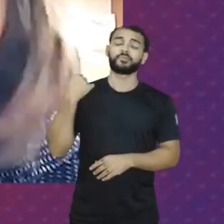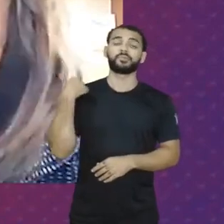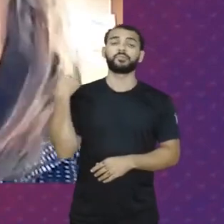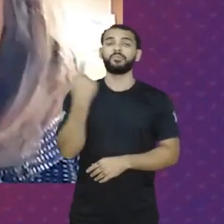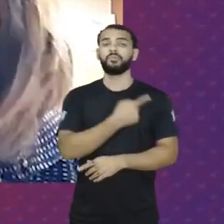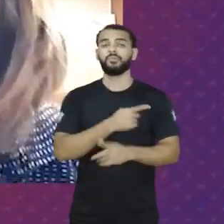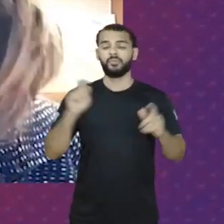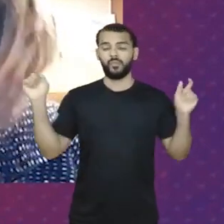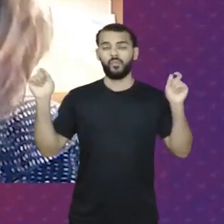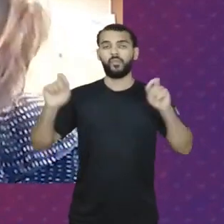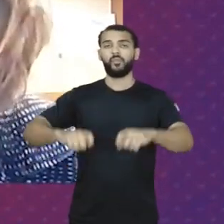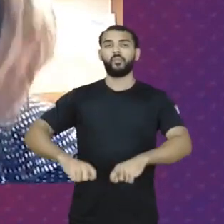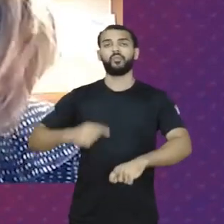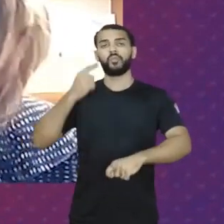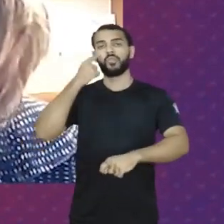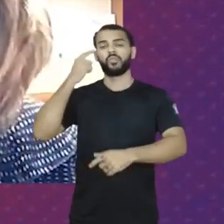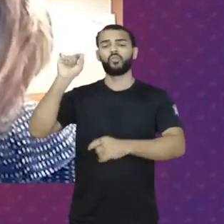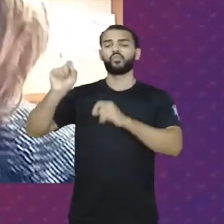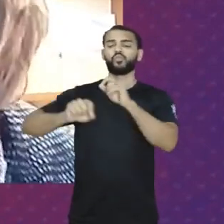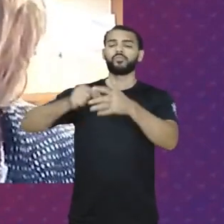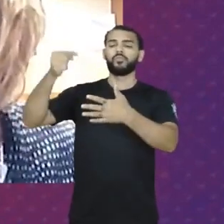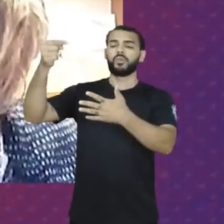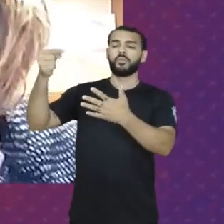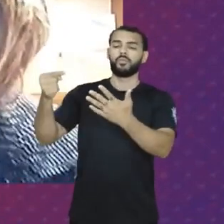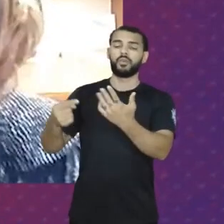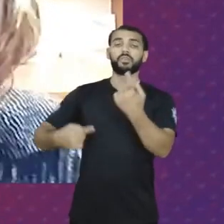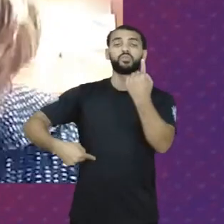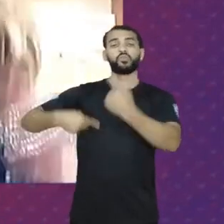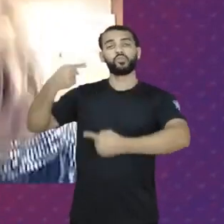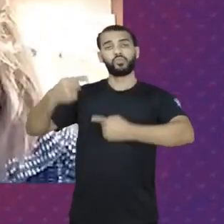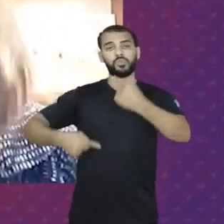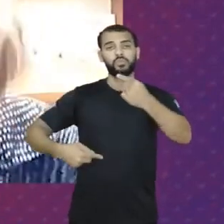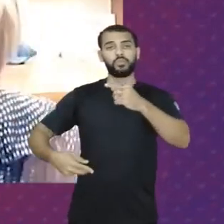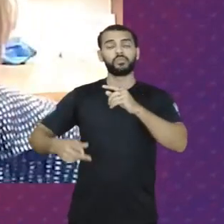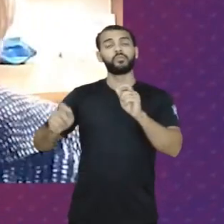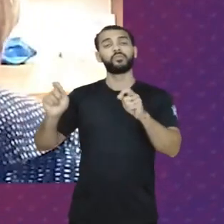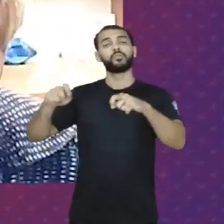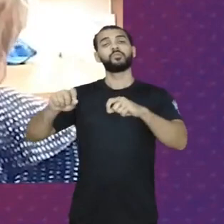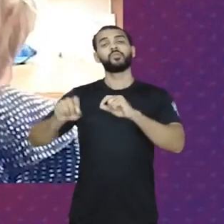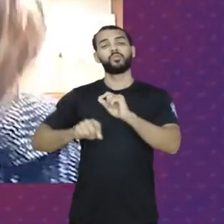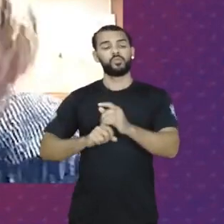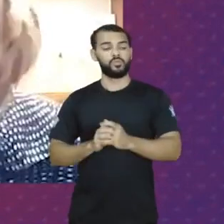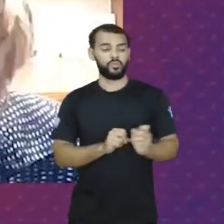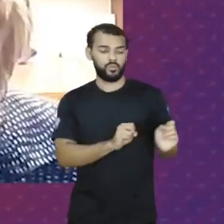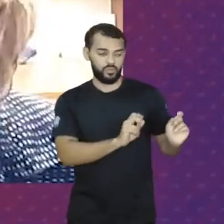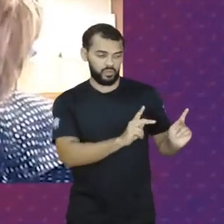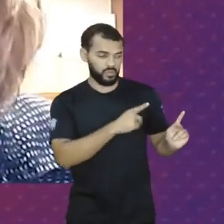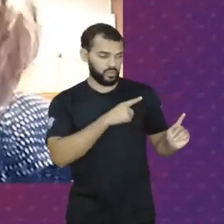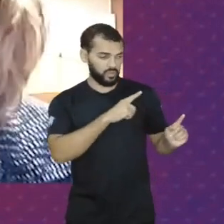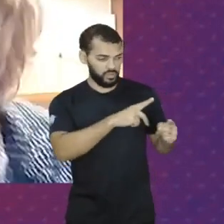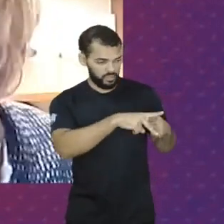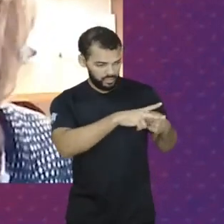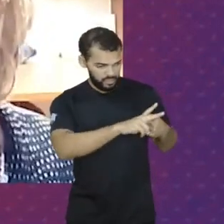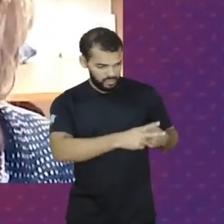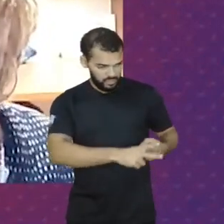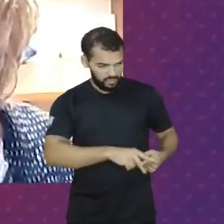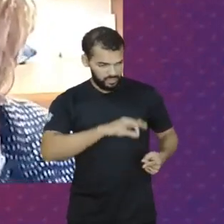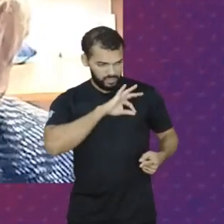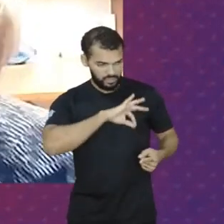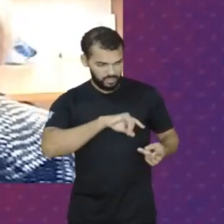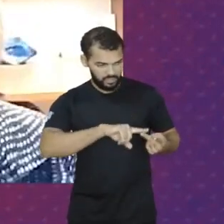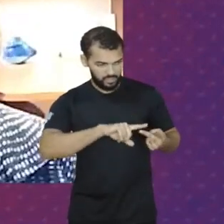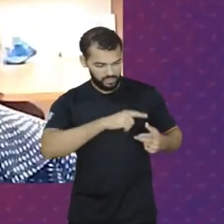traçar todas as discussões necessárias para que, para além de termos reajustes salariais, condições de